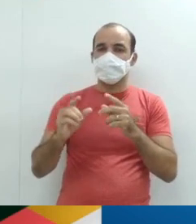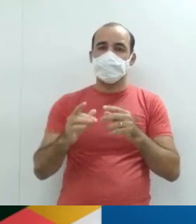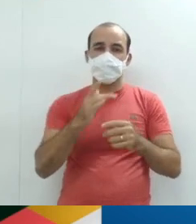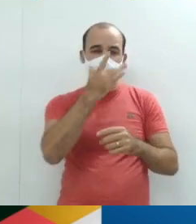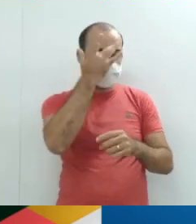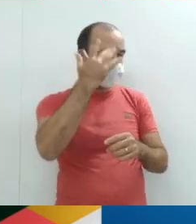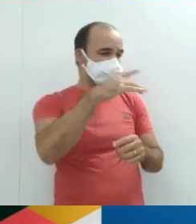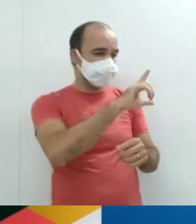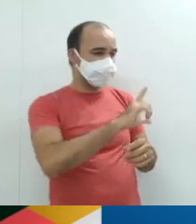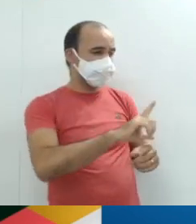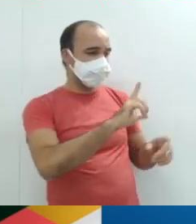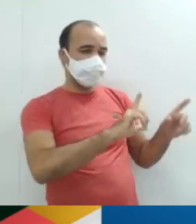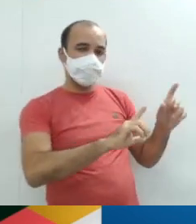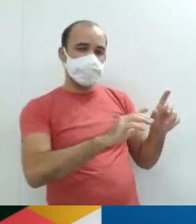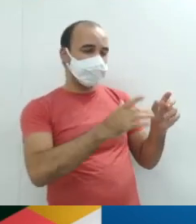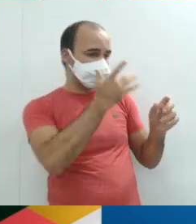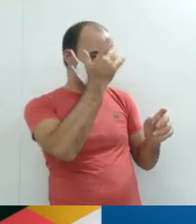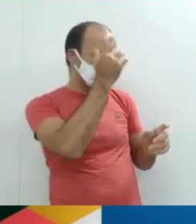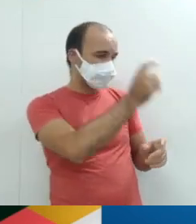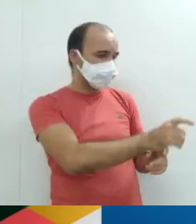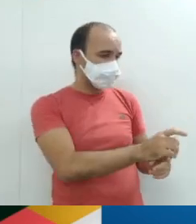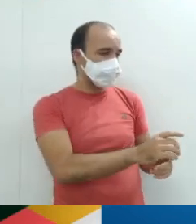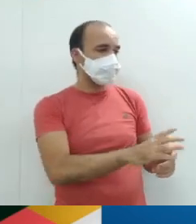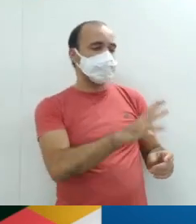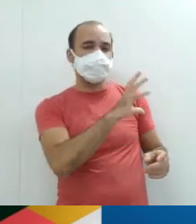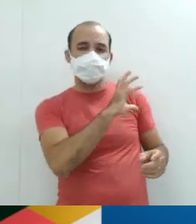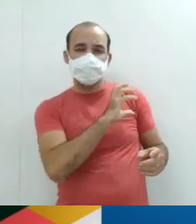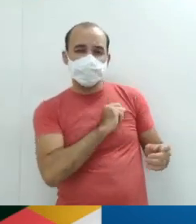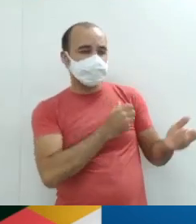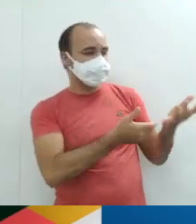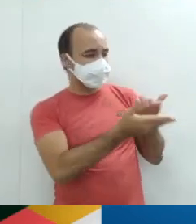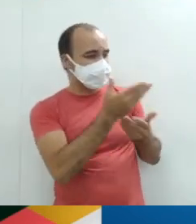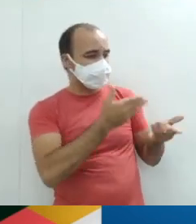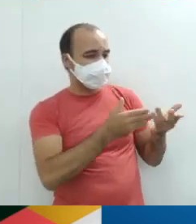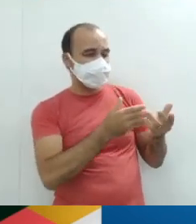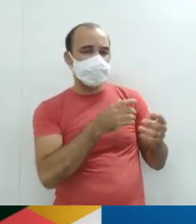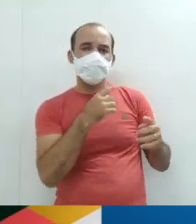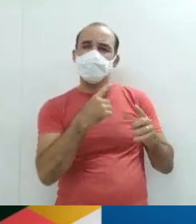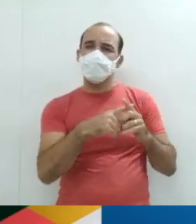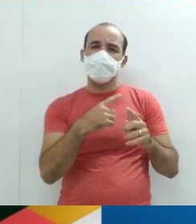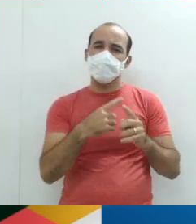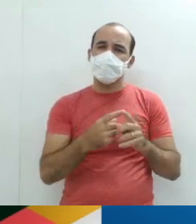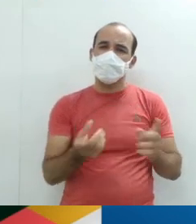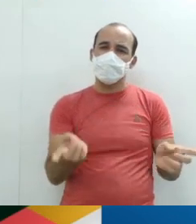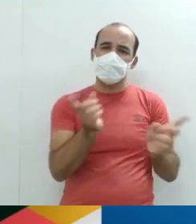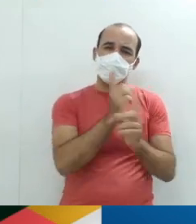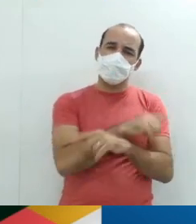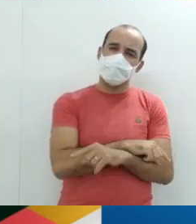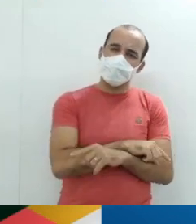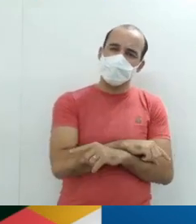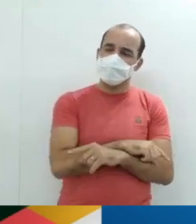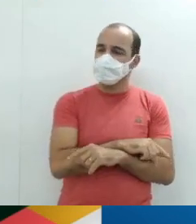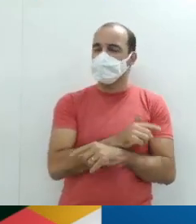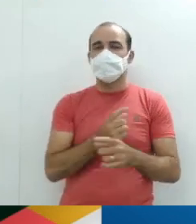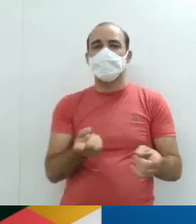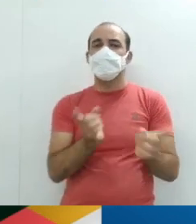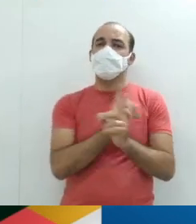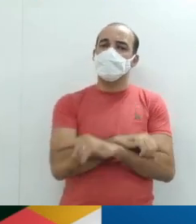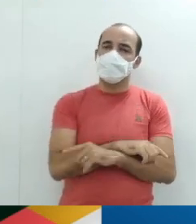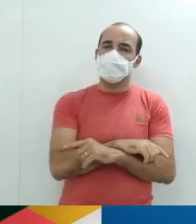por que tendemos a amar os objetos e usar as pessoas? Você já parou para pensar sobre